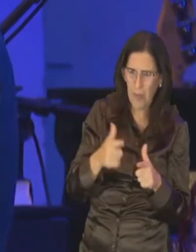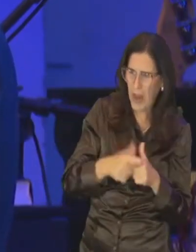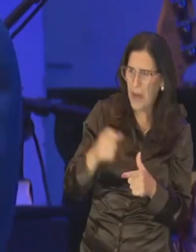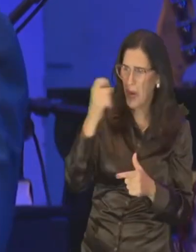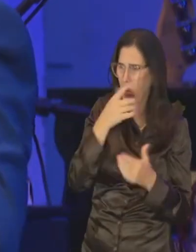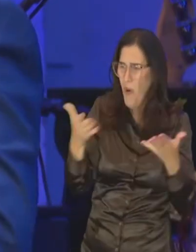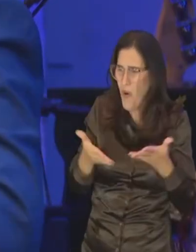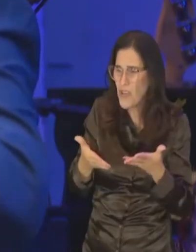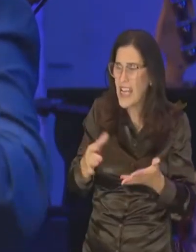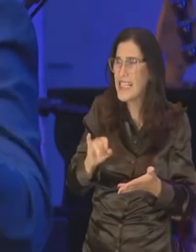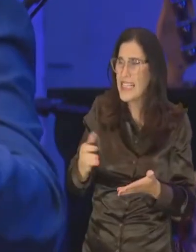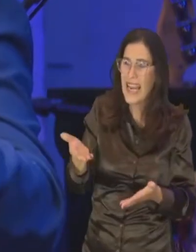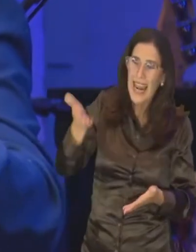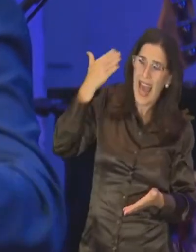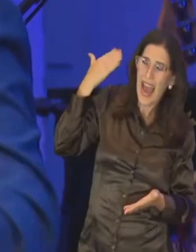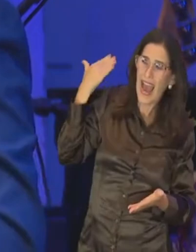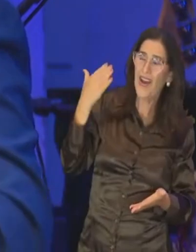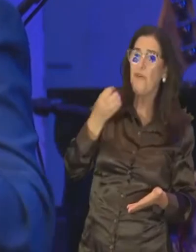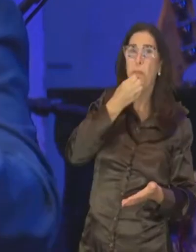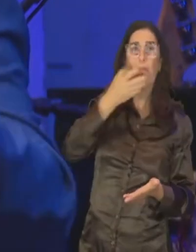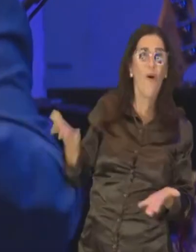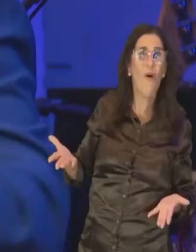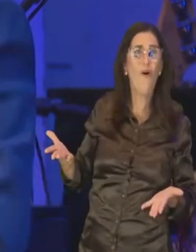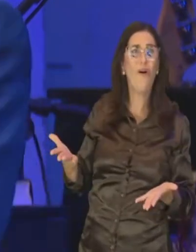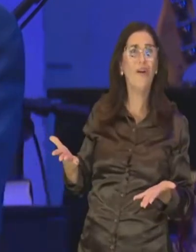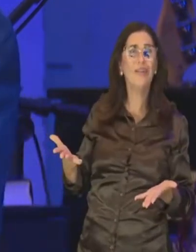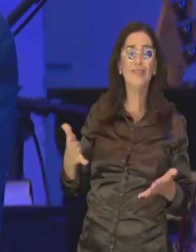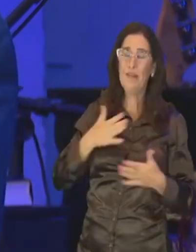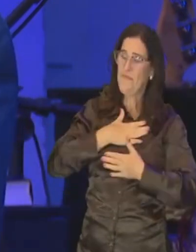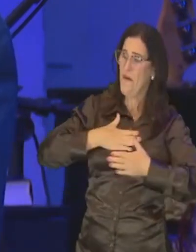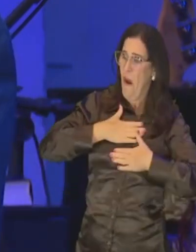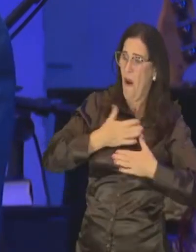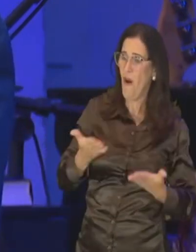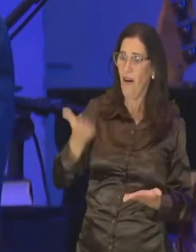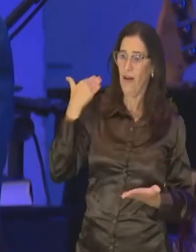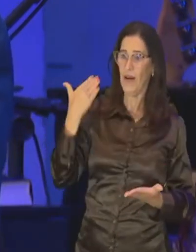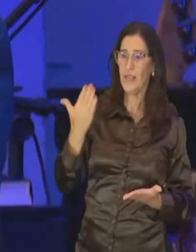hoje? Se no passado foi tão bom, foi tão prazeroso.